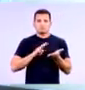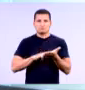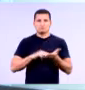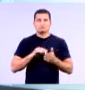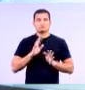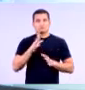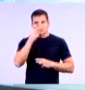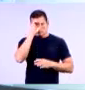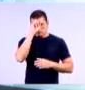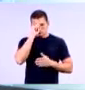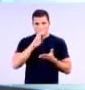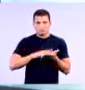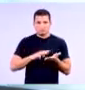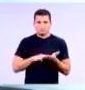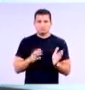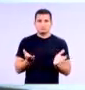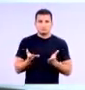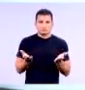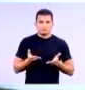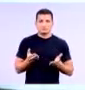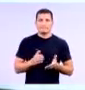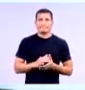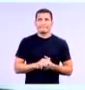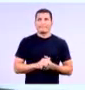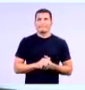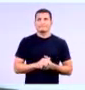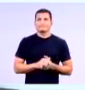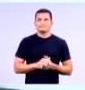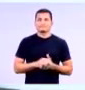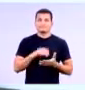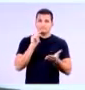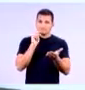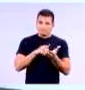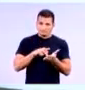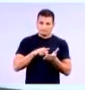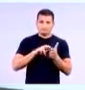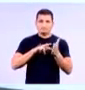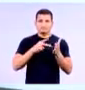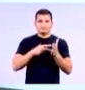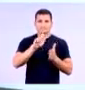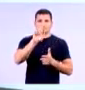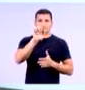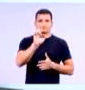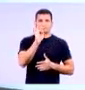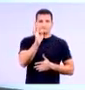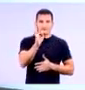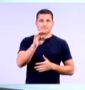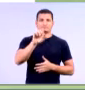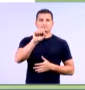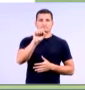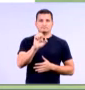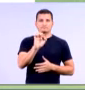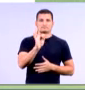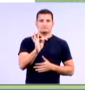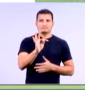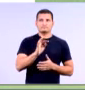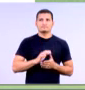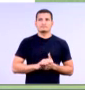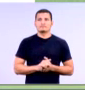aprendeu métodos agora. O real significado dos gets e sets. Então, gente,